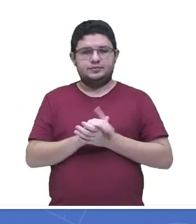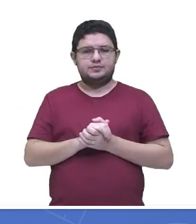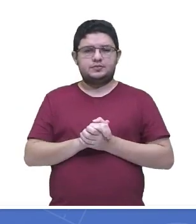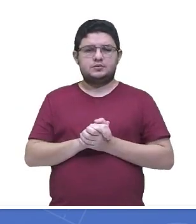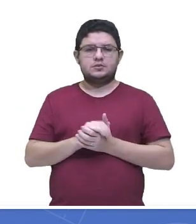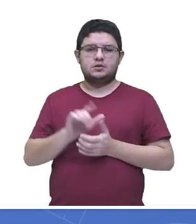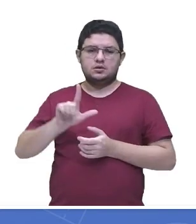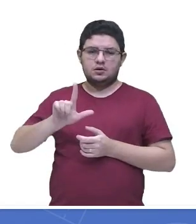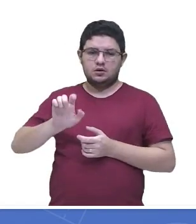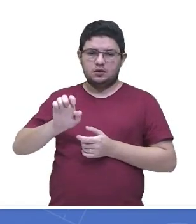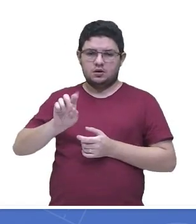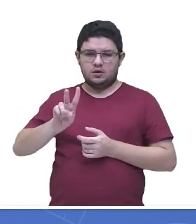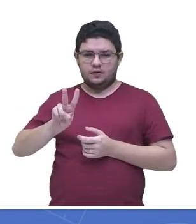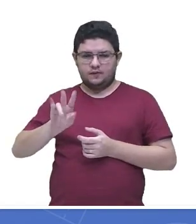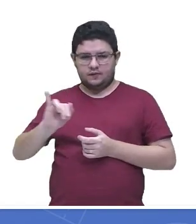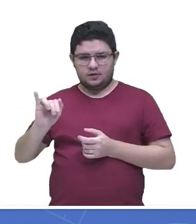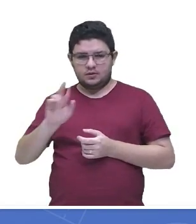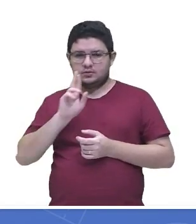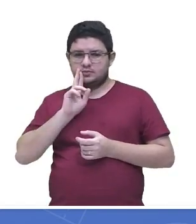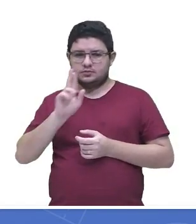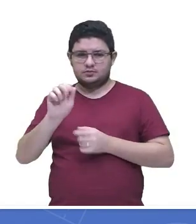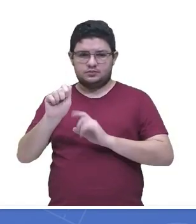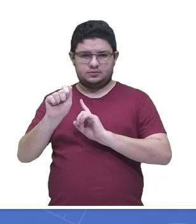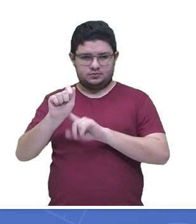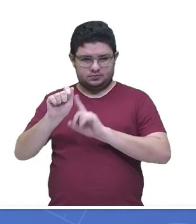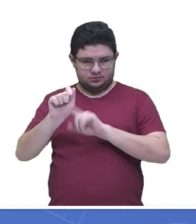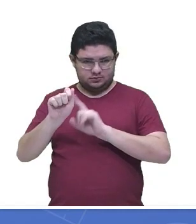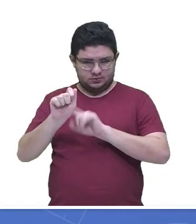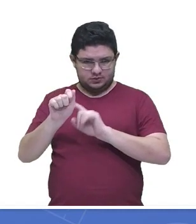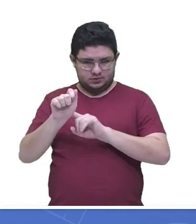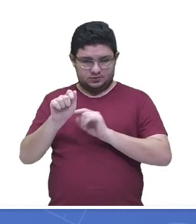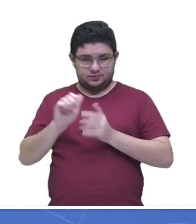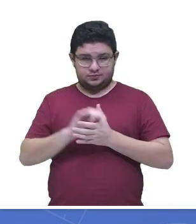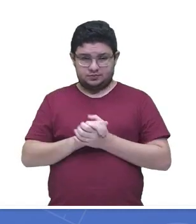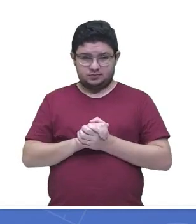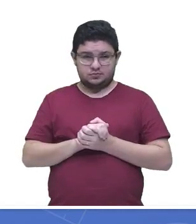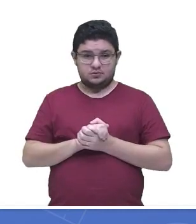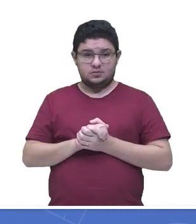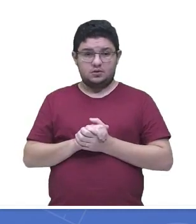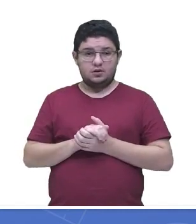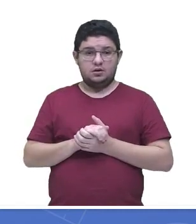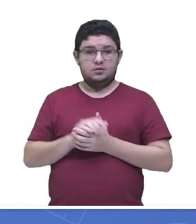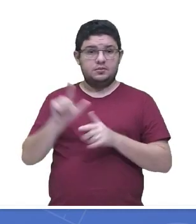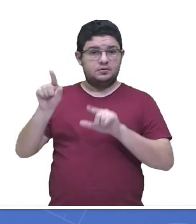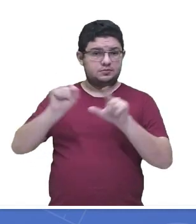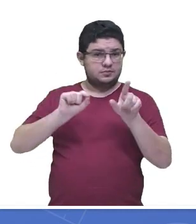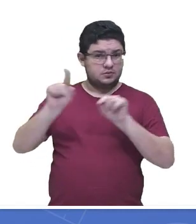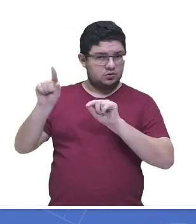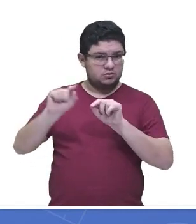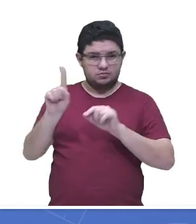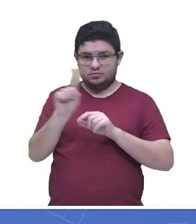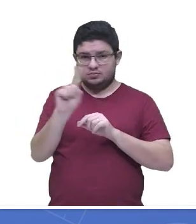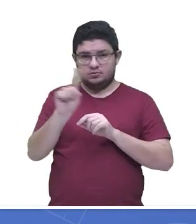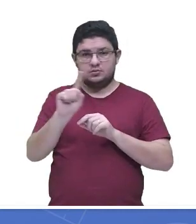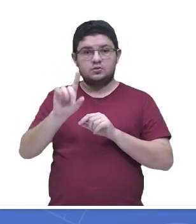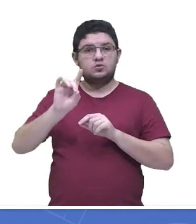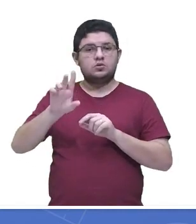colocou letra A. Não era para marcar, era para passar para a forma negativa, tá? Colocar a